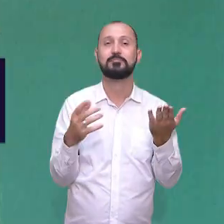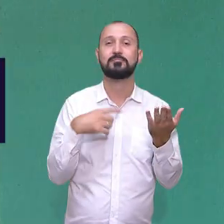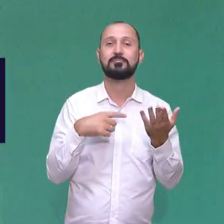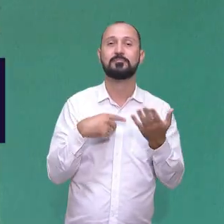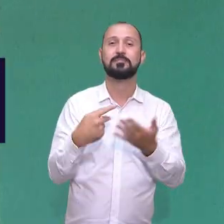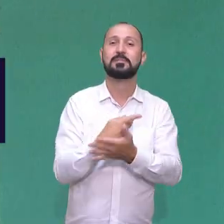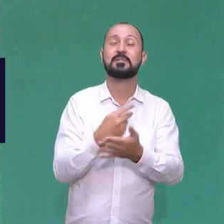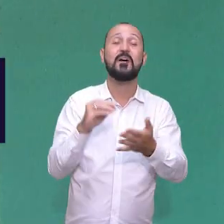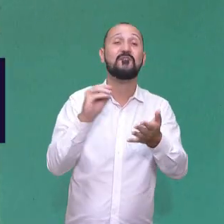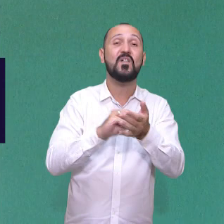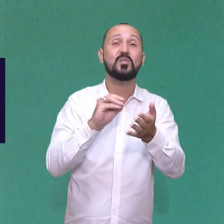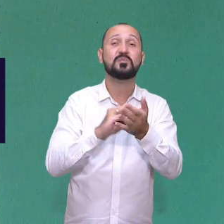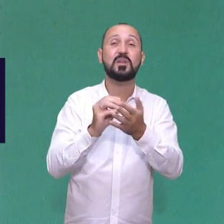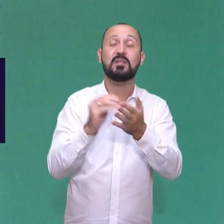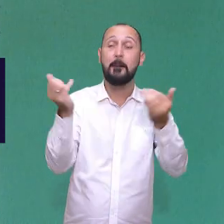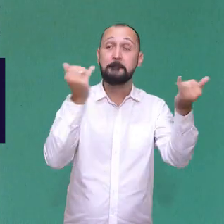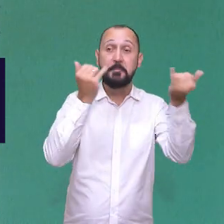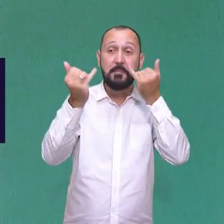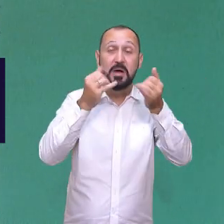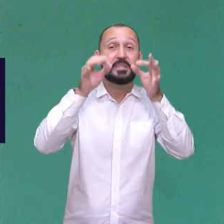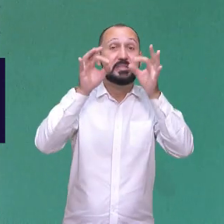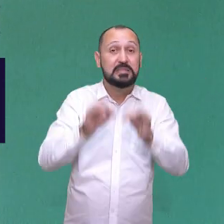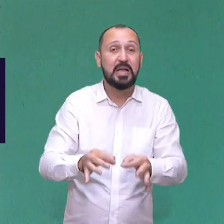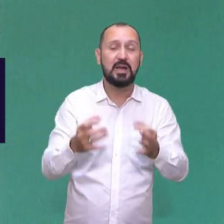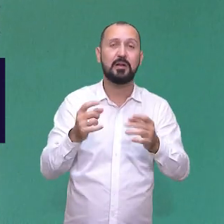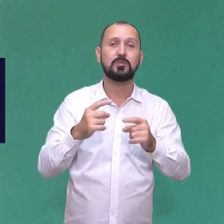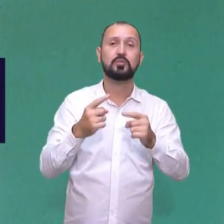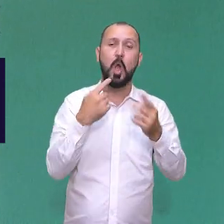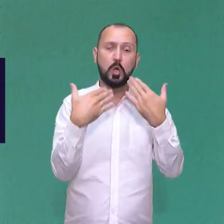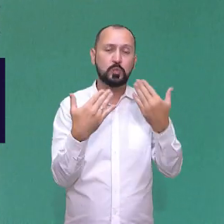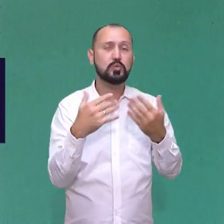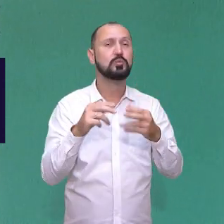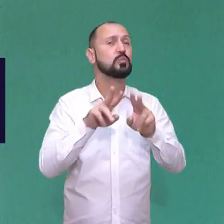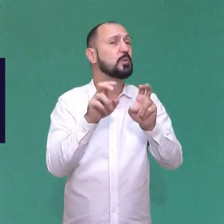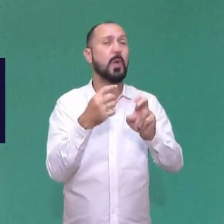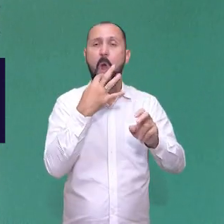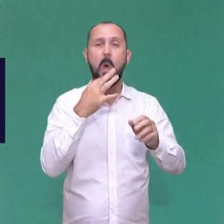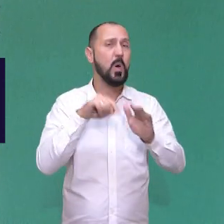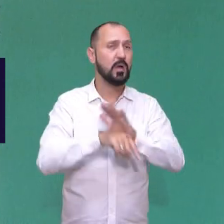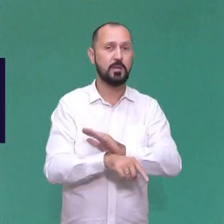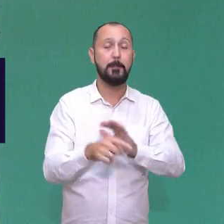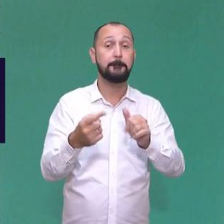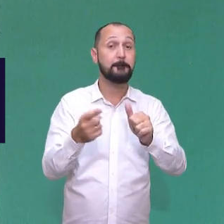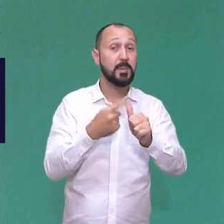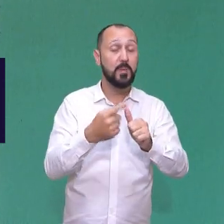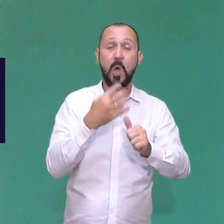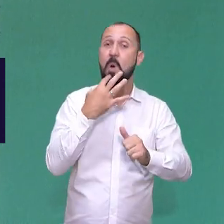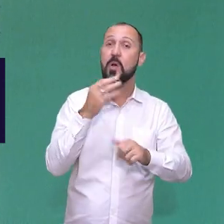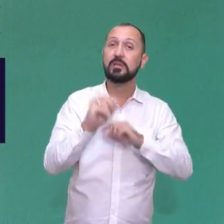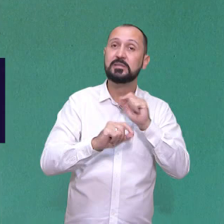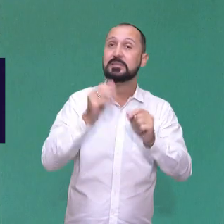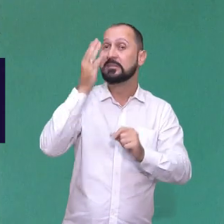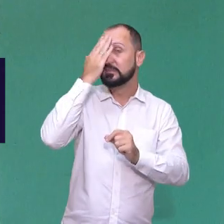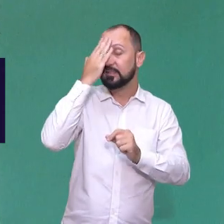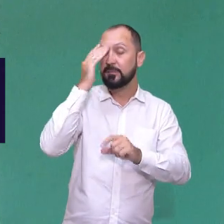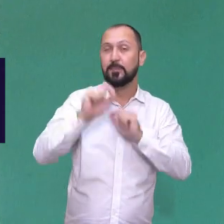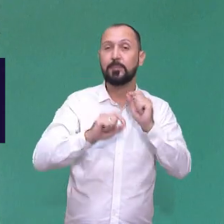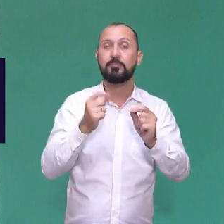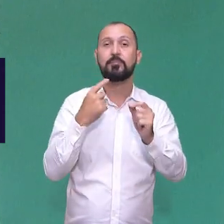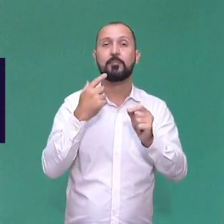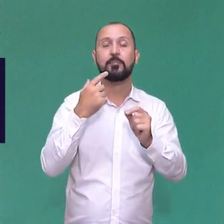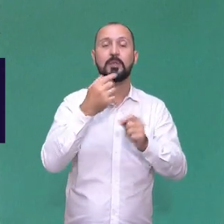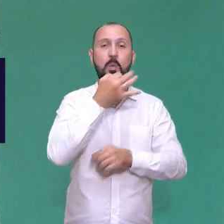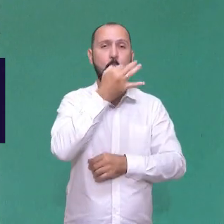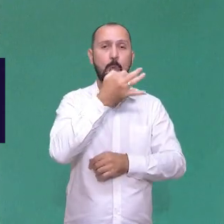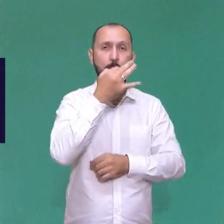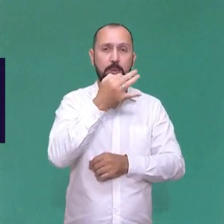torta, eivada de vícios e sem informações de gente fazendo uma discussão de coisa que não conhece. Então, tem que primeiro conhecer,